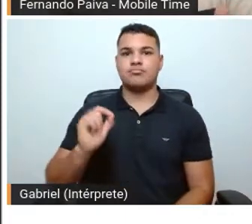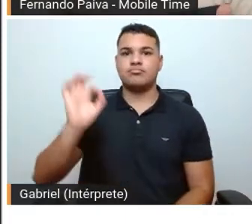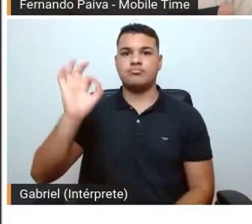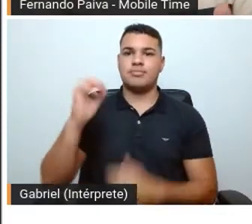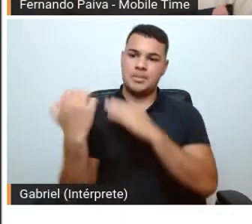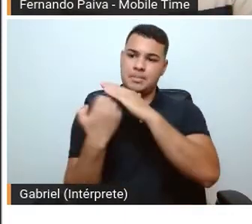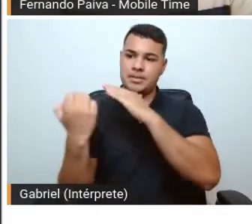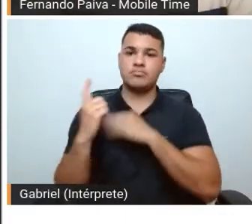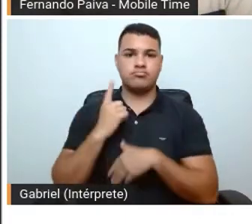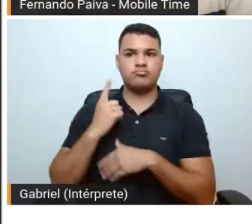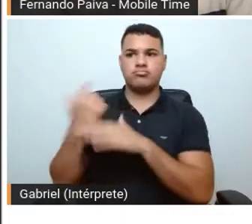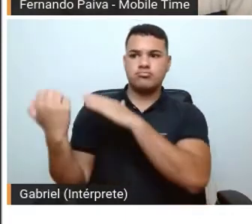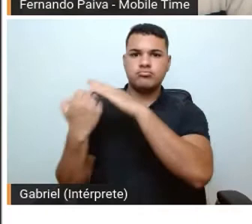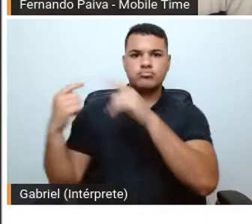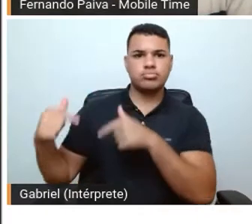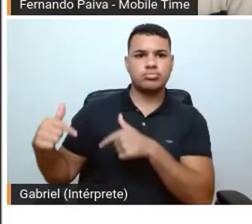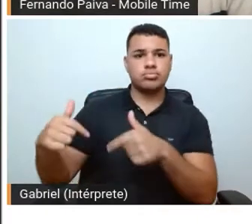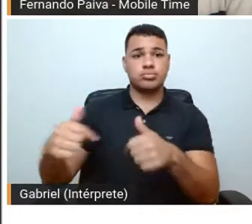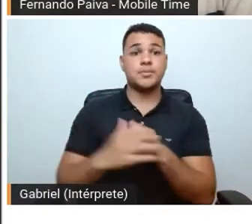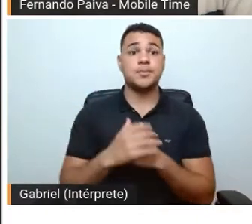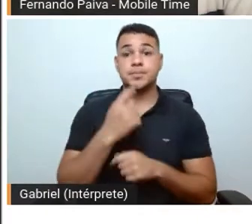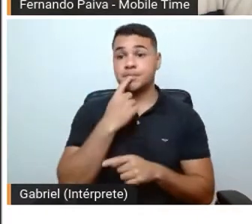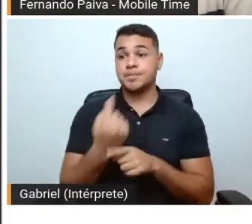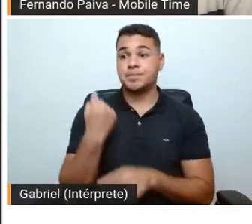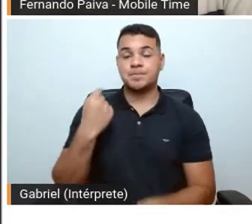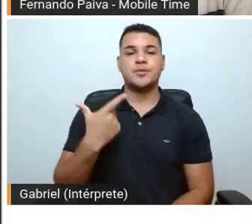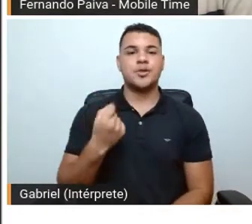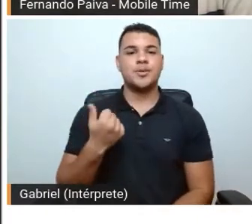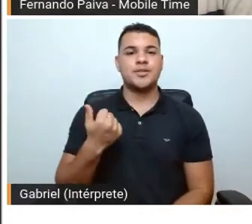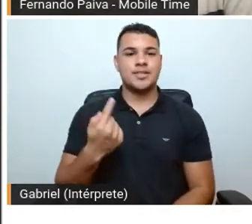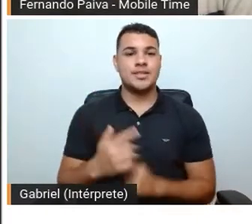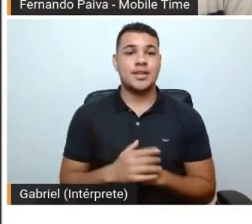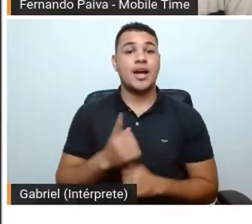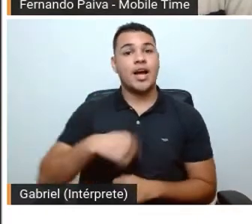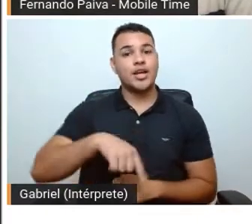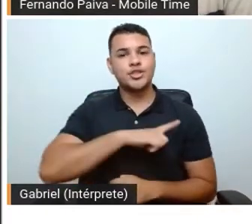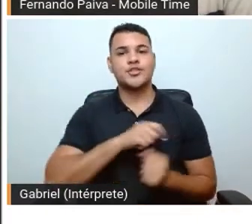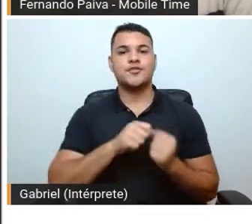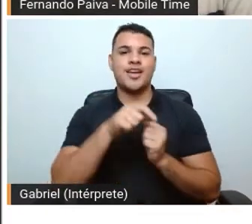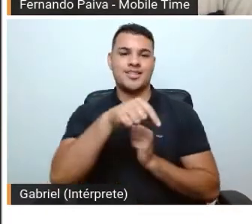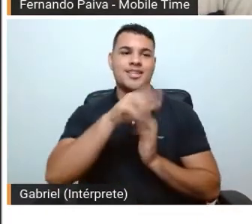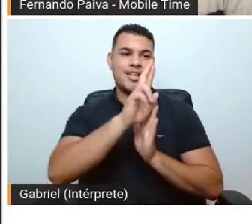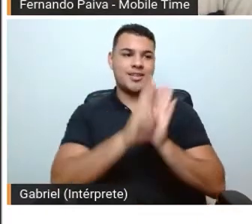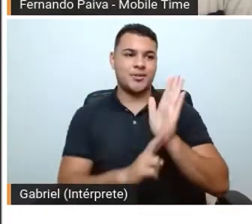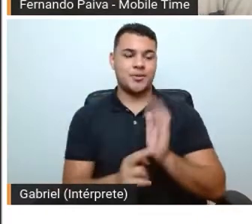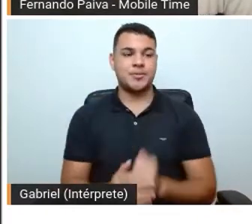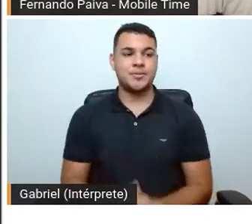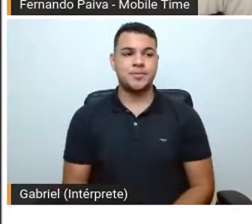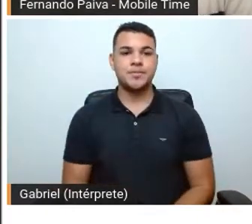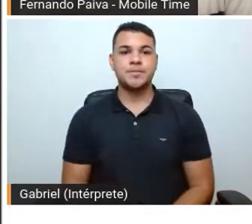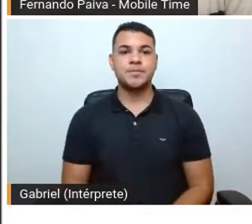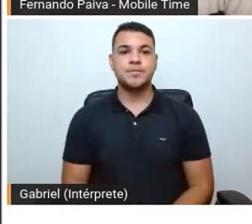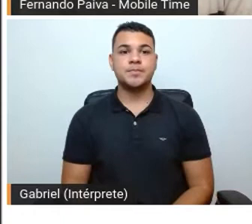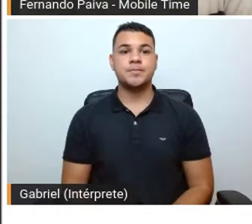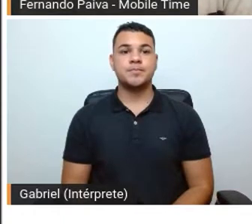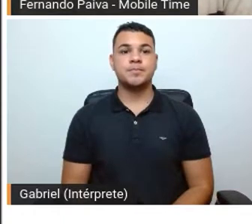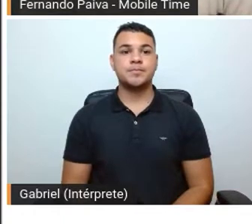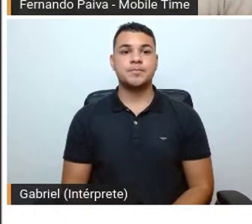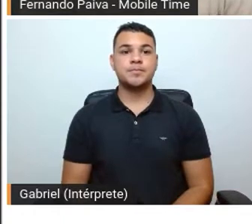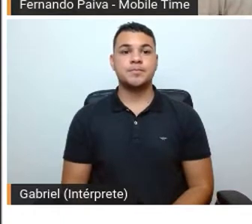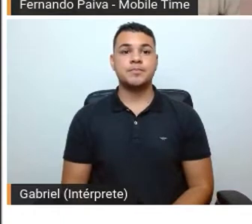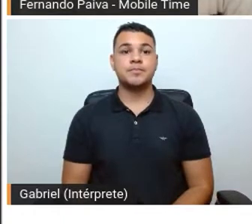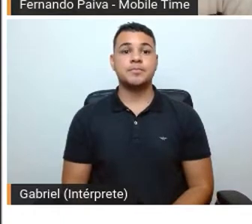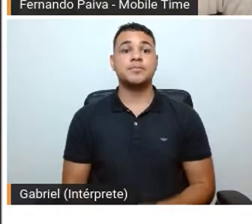esse ano a gente público a 5ª edição desde 2017 a gente faz assim se relatório a e essa e